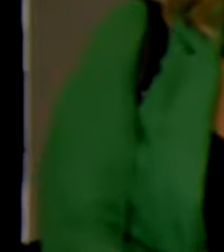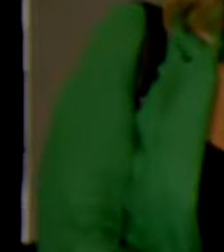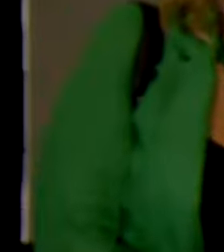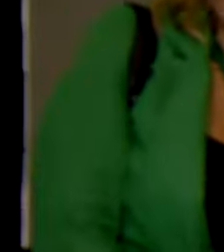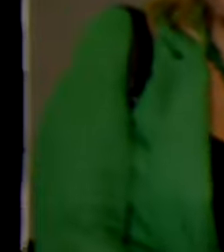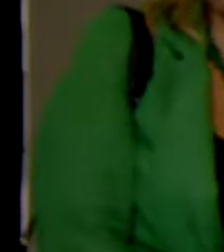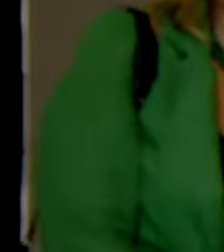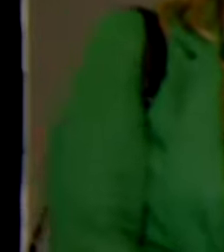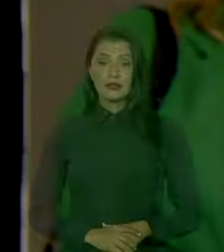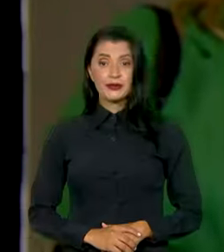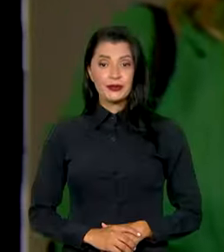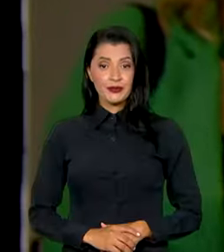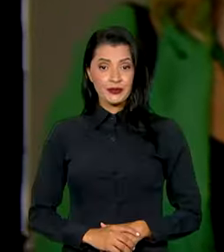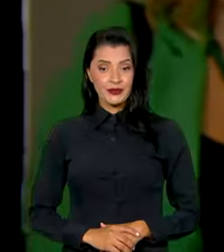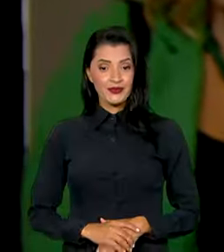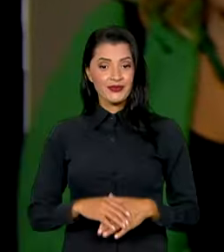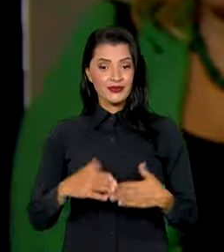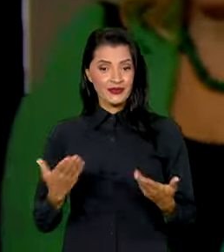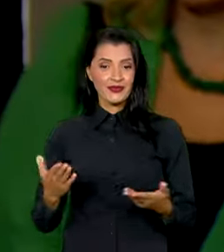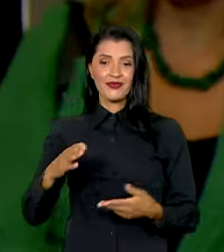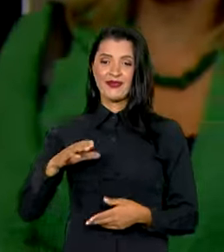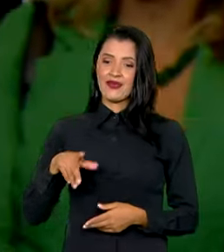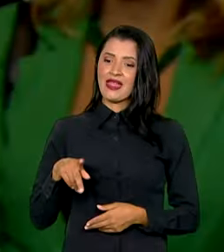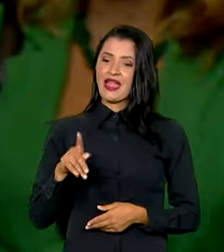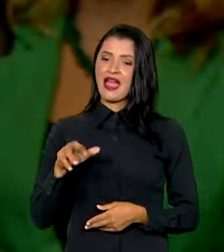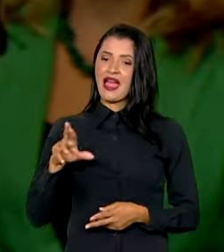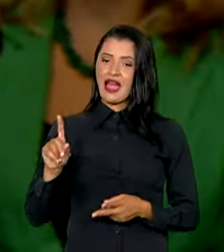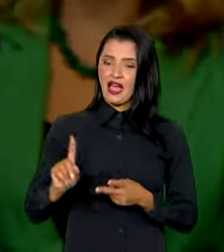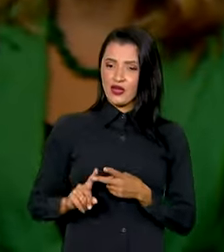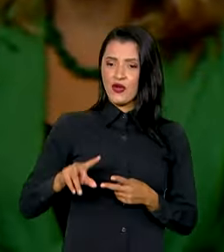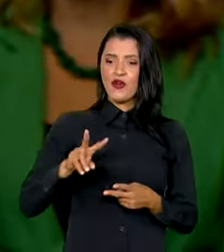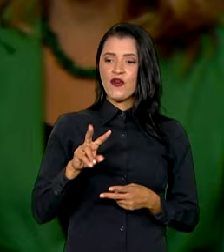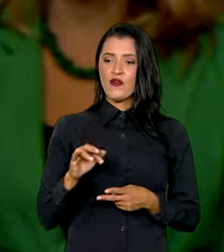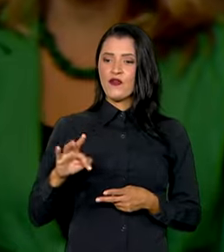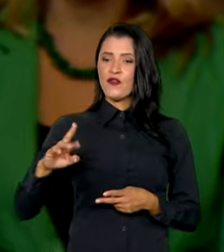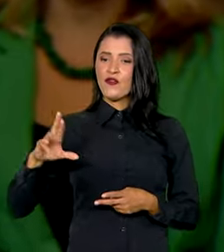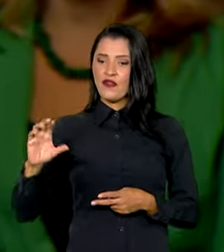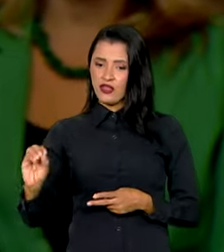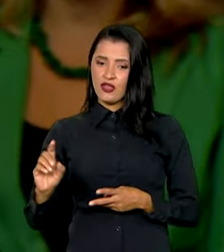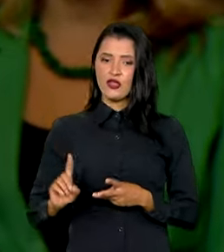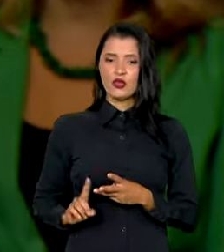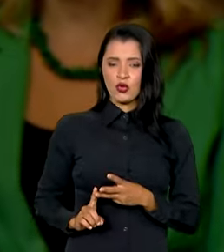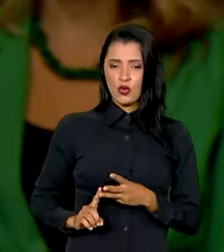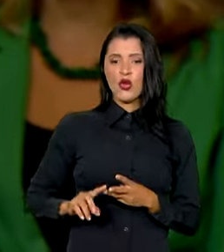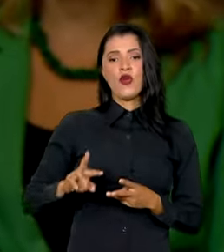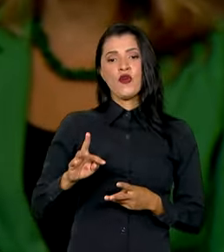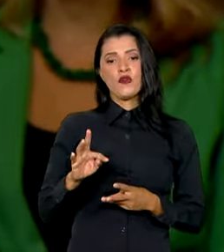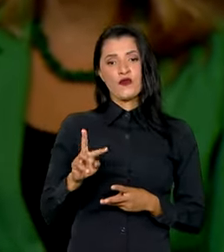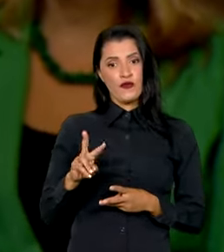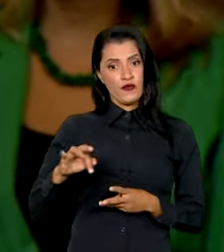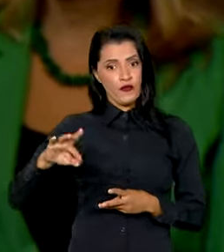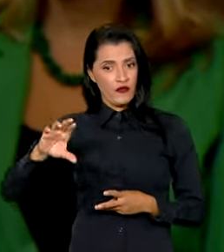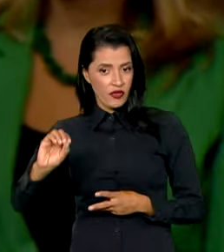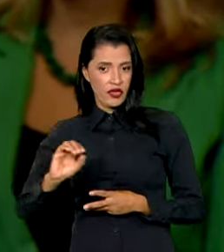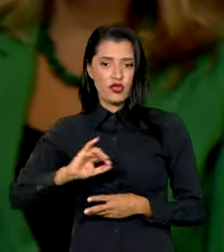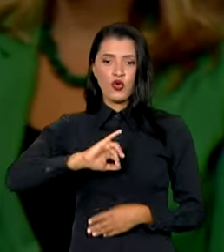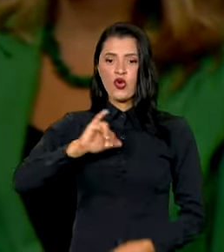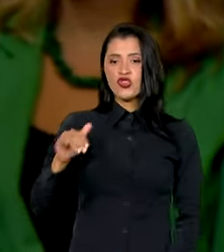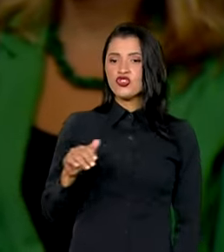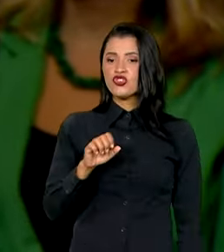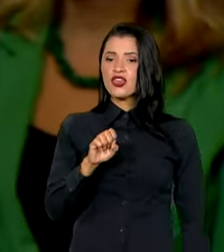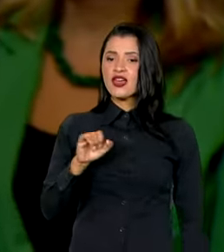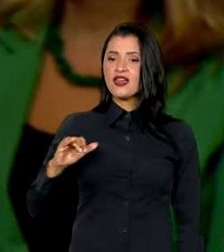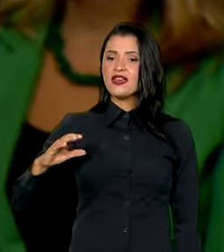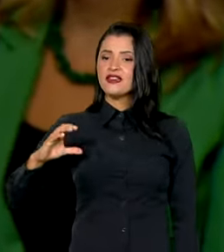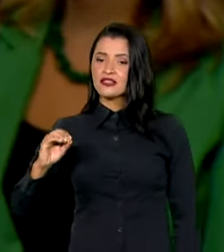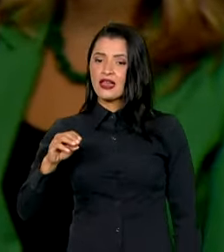São Isabela Ferro, Caio Leal Vargas, Vitor Paiva Azevedo, Vitor Noronha, Jéssica Marques de